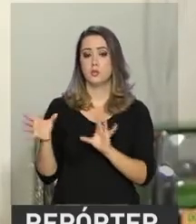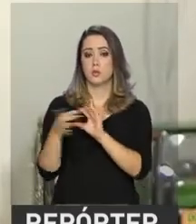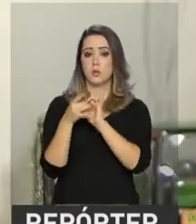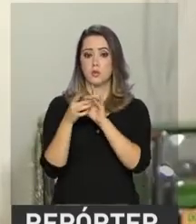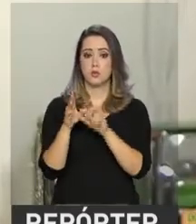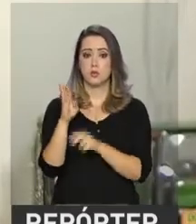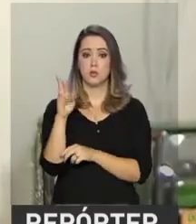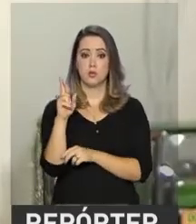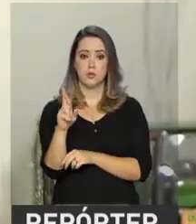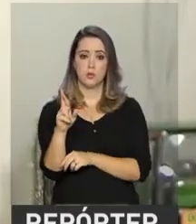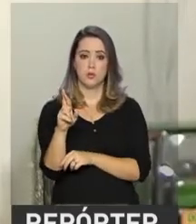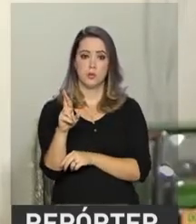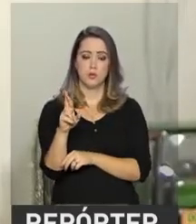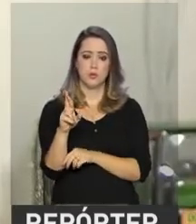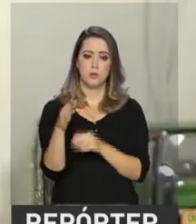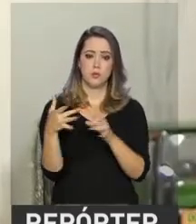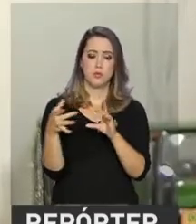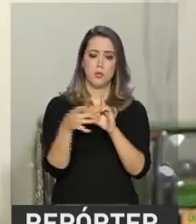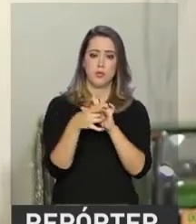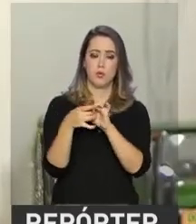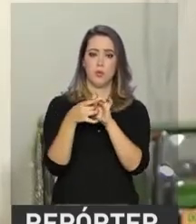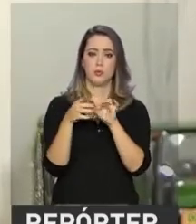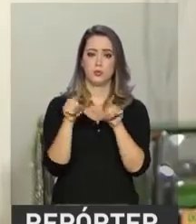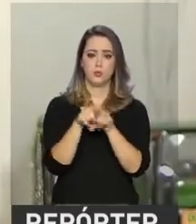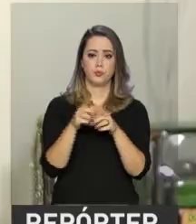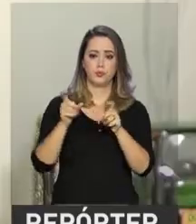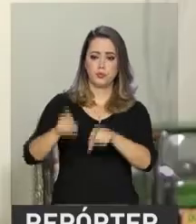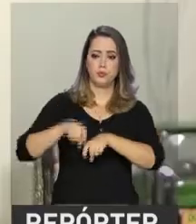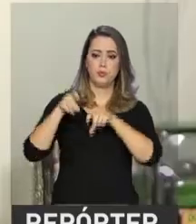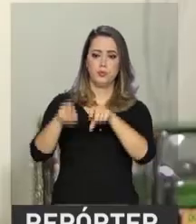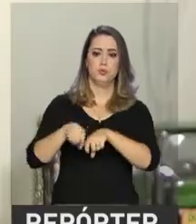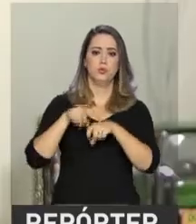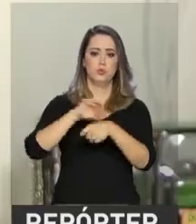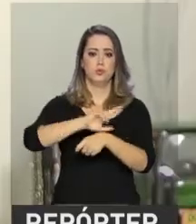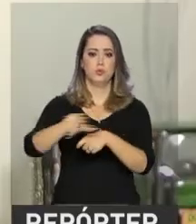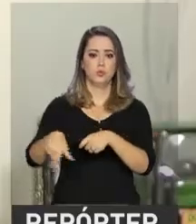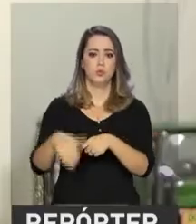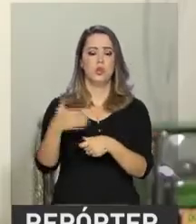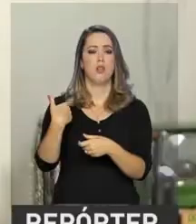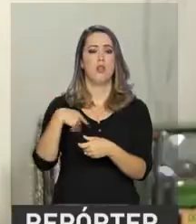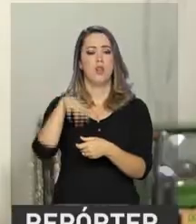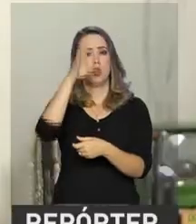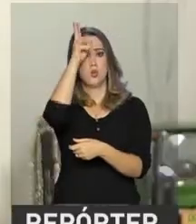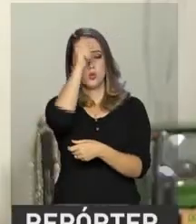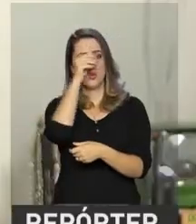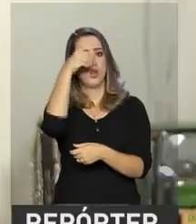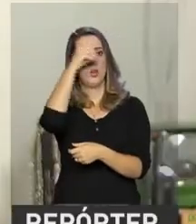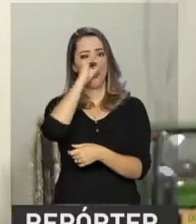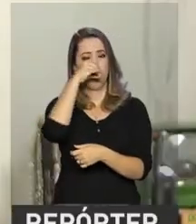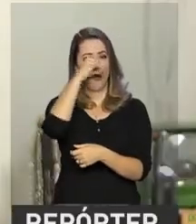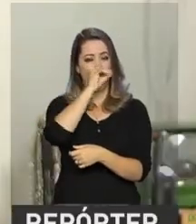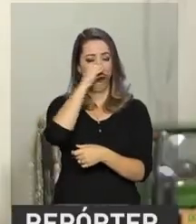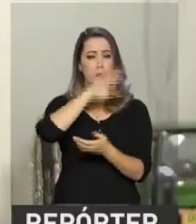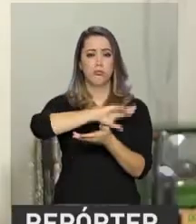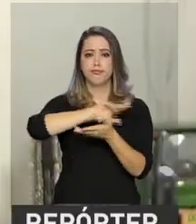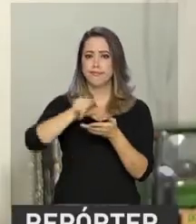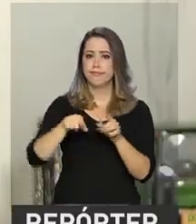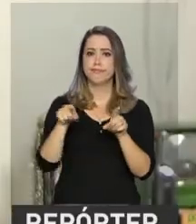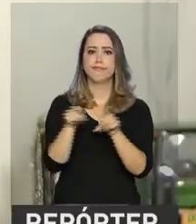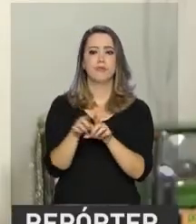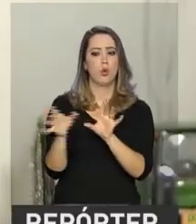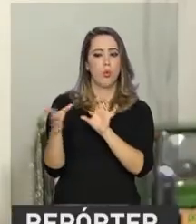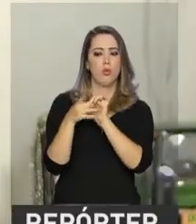integração da BRF, onde a gente tem a produção de aves, suíno e ovos, e muito bem